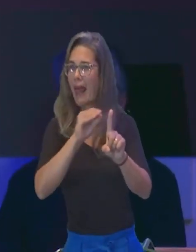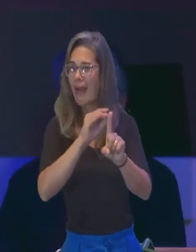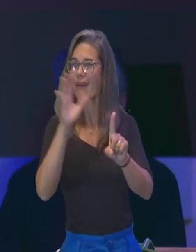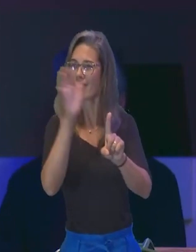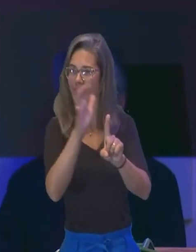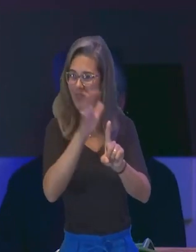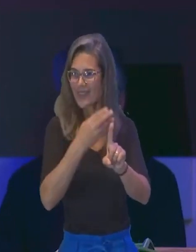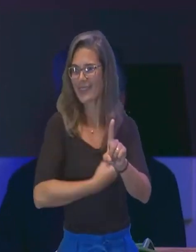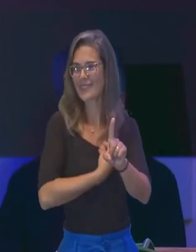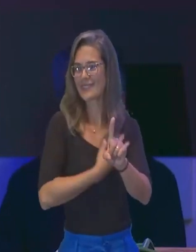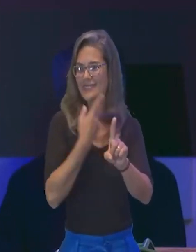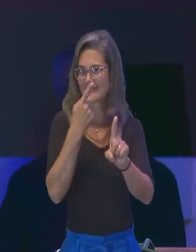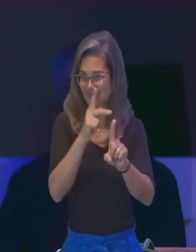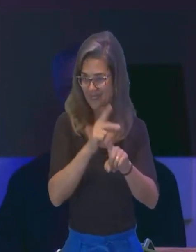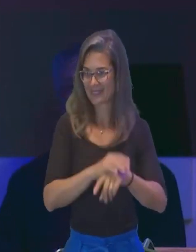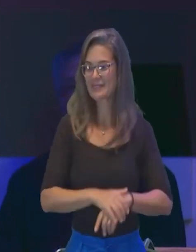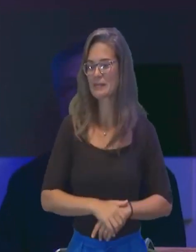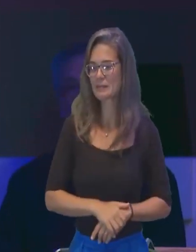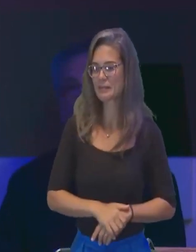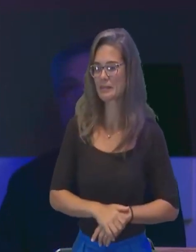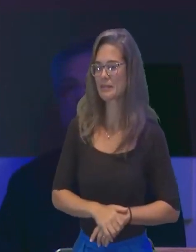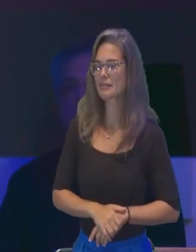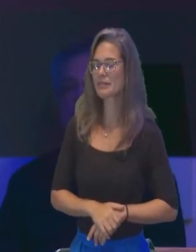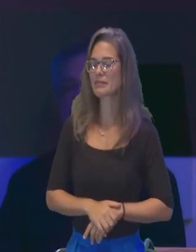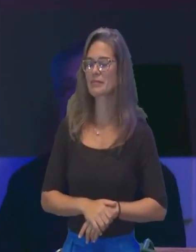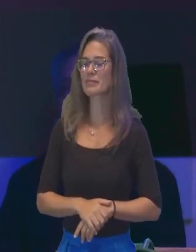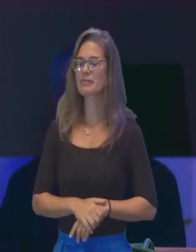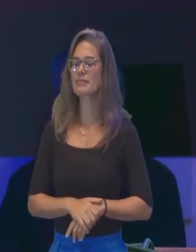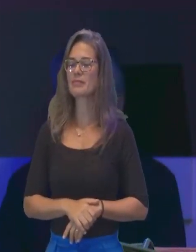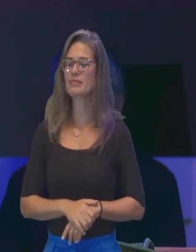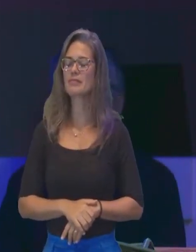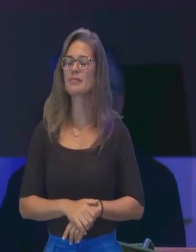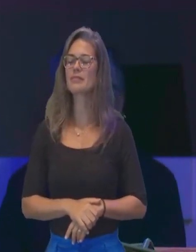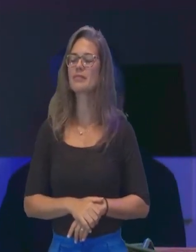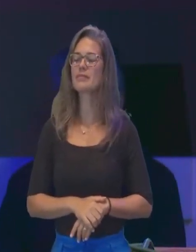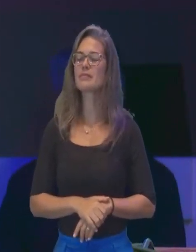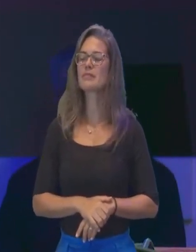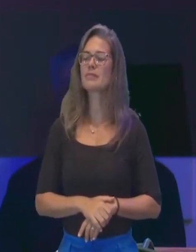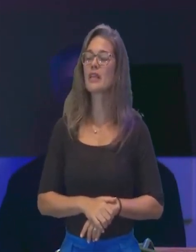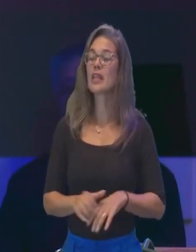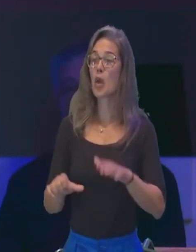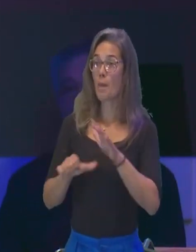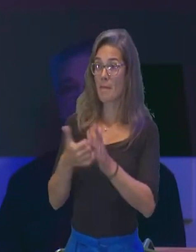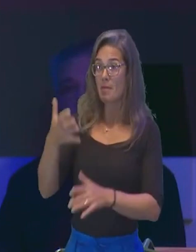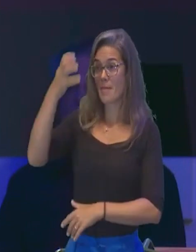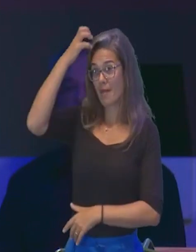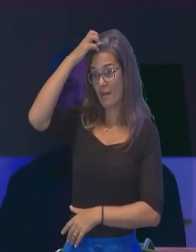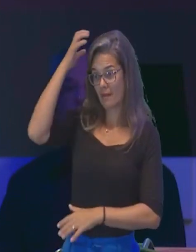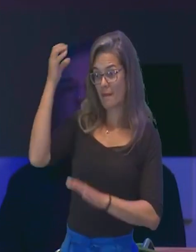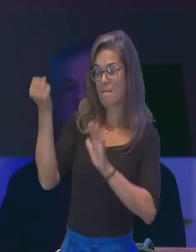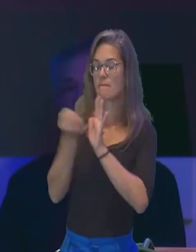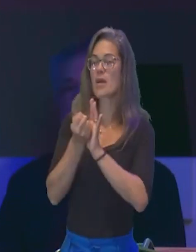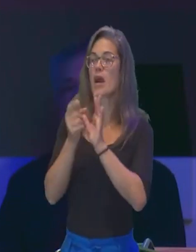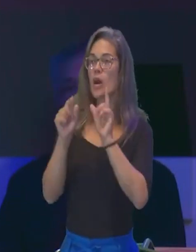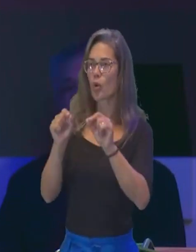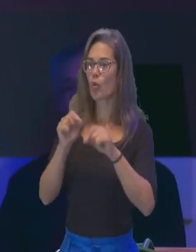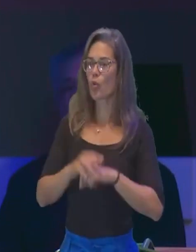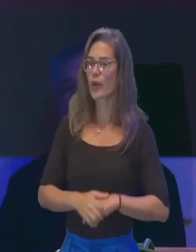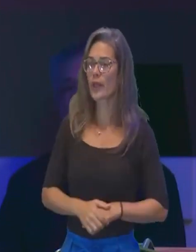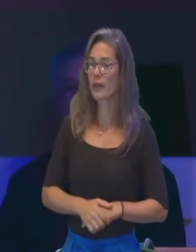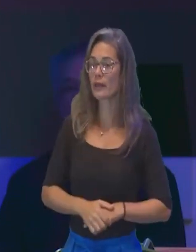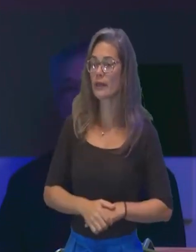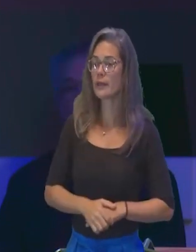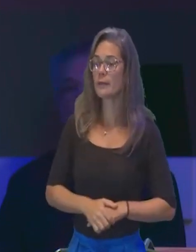capítulo 17, no verso 1 do primeiro livro dos Reis, está registrado: então Elias, o tesbita